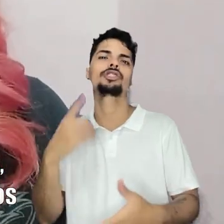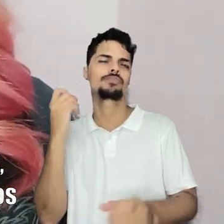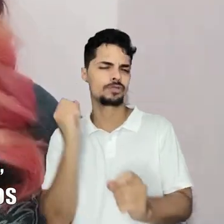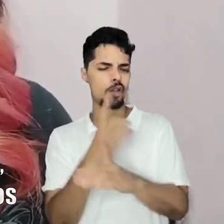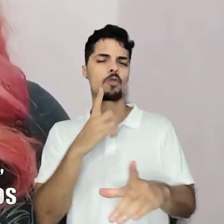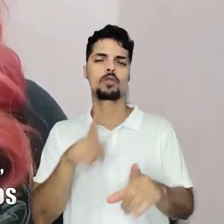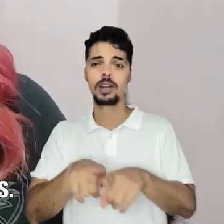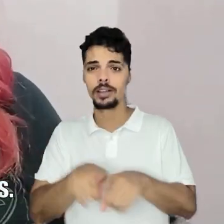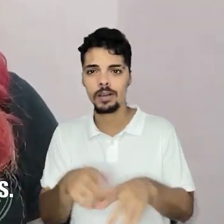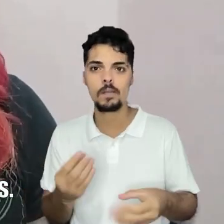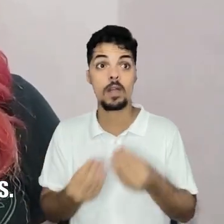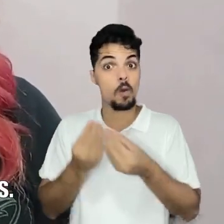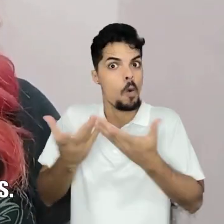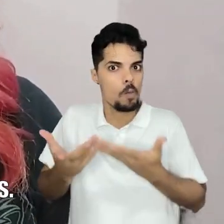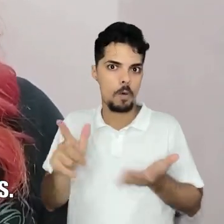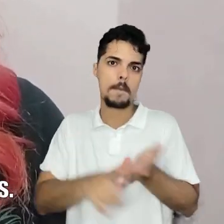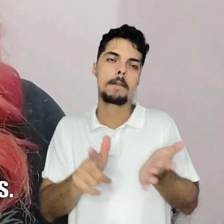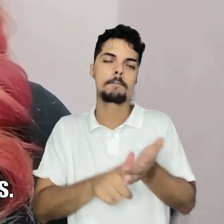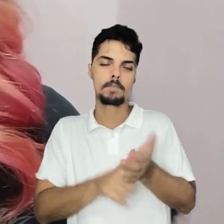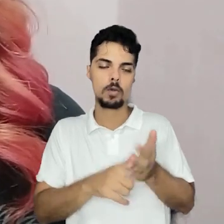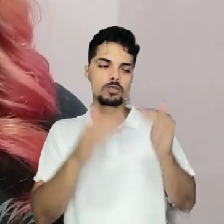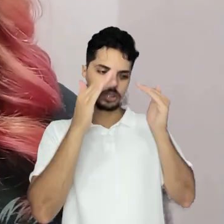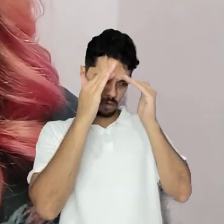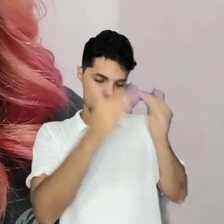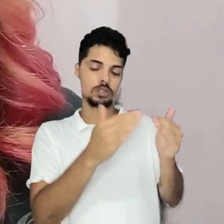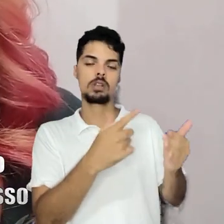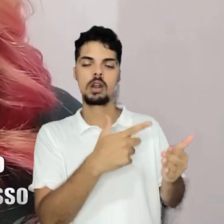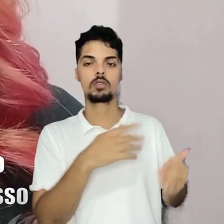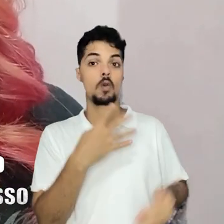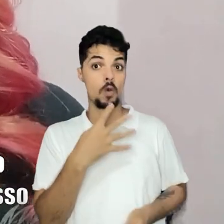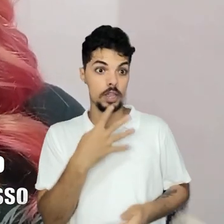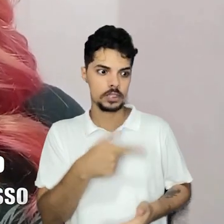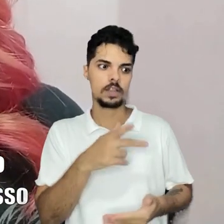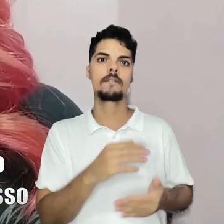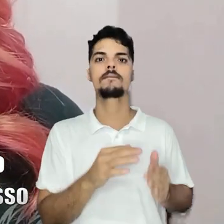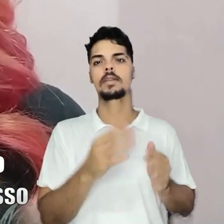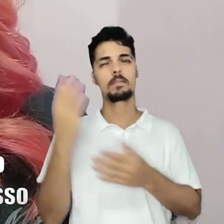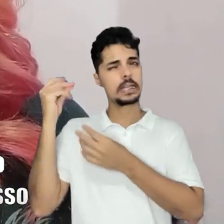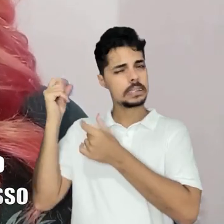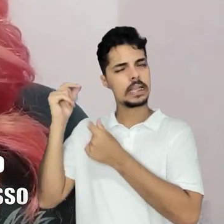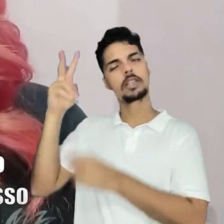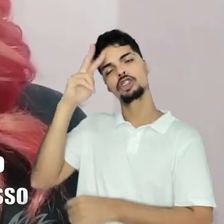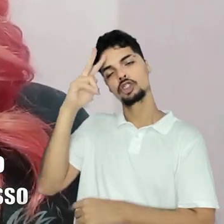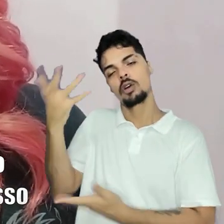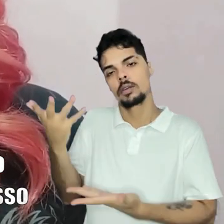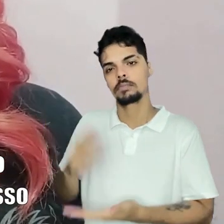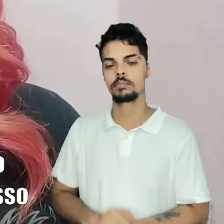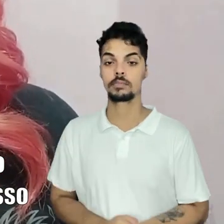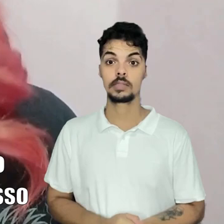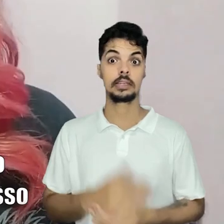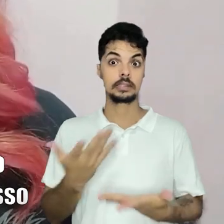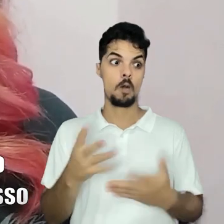que documentos são considerados fontes históricas. Sabendo disso, o link para acesso a